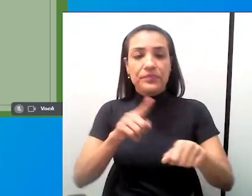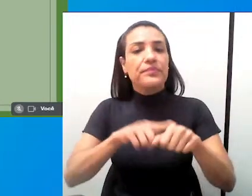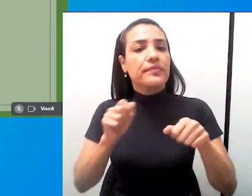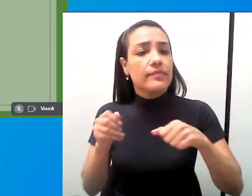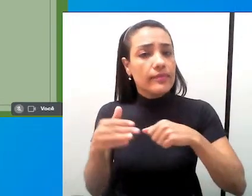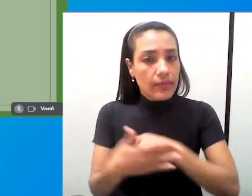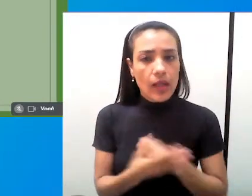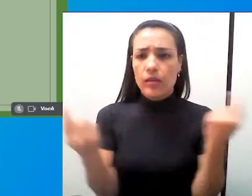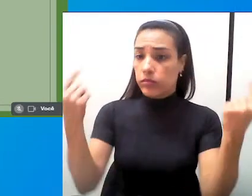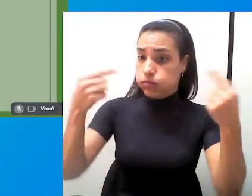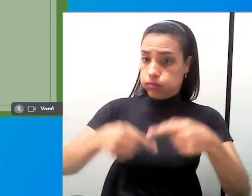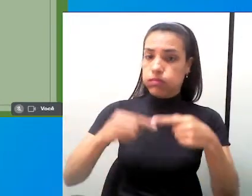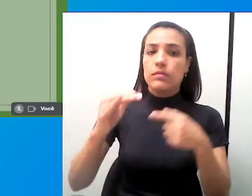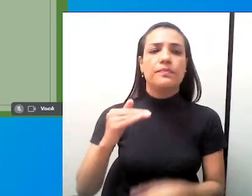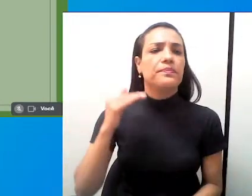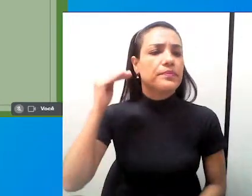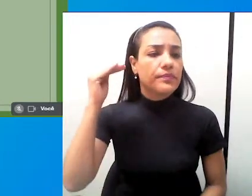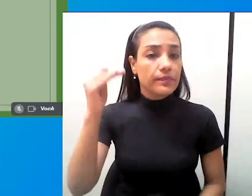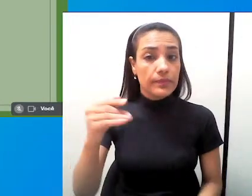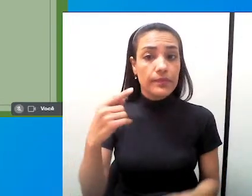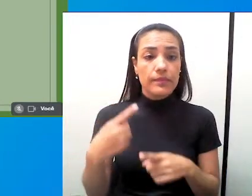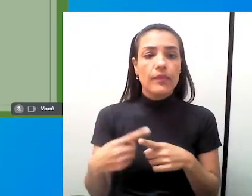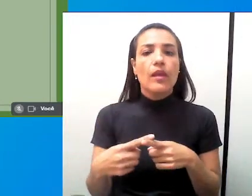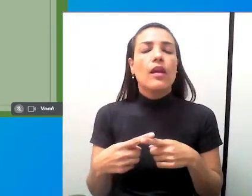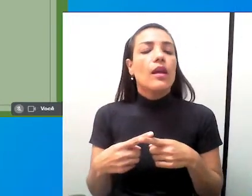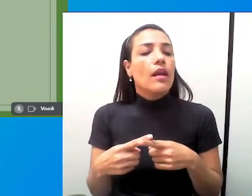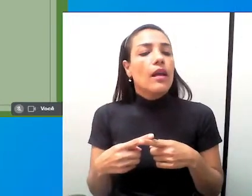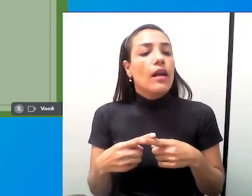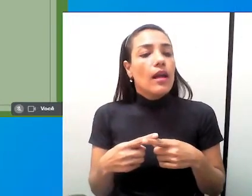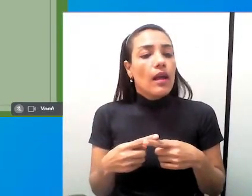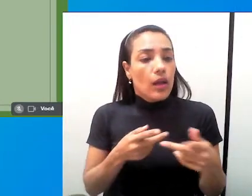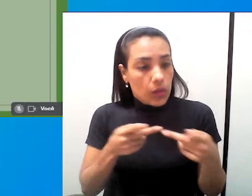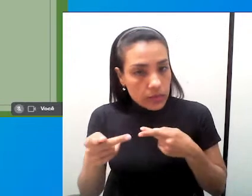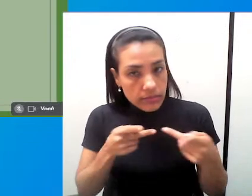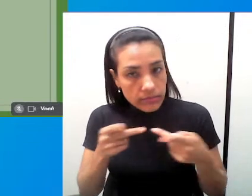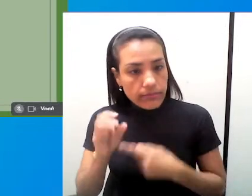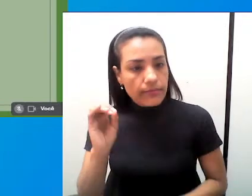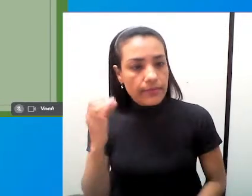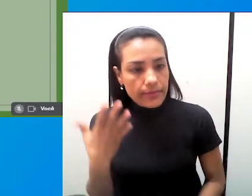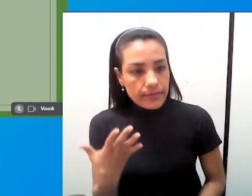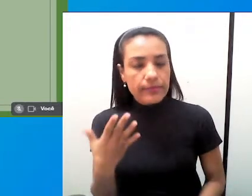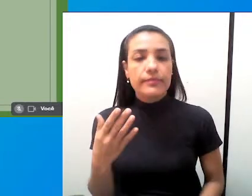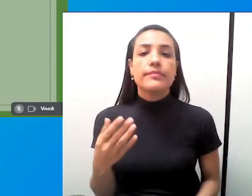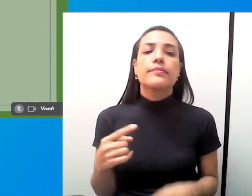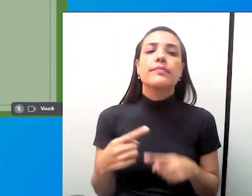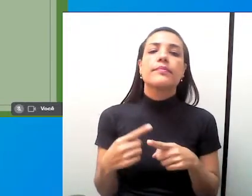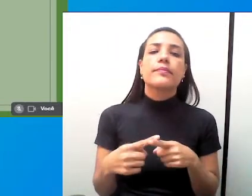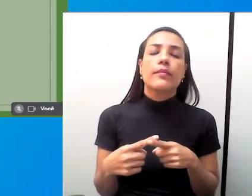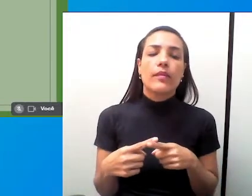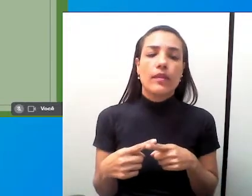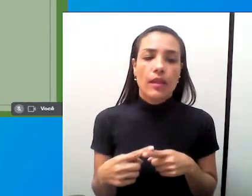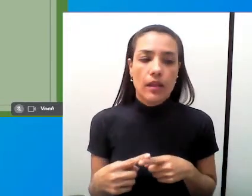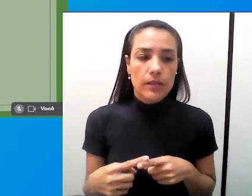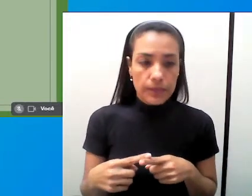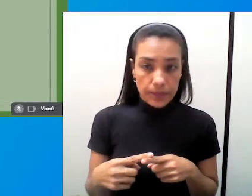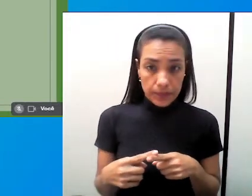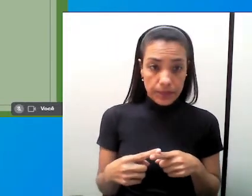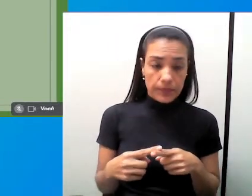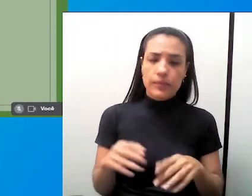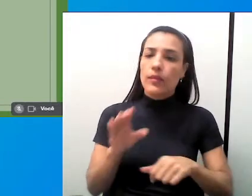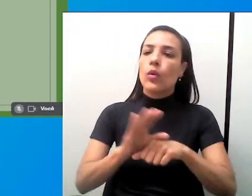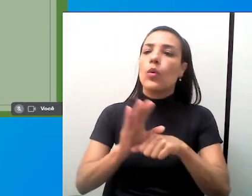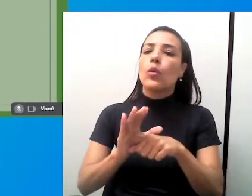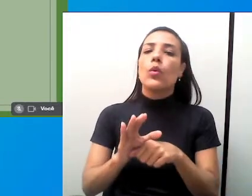pouco maior, né, para que essas ações acontecessem. Então, no caso específico do curso superior